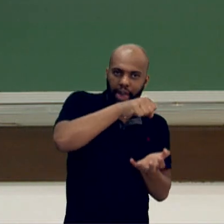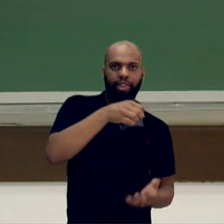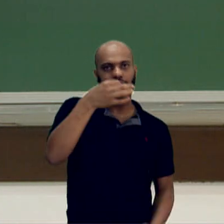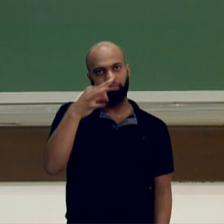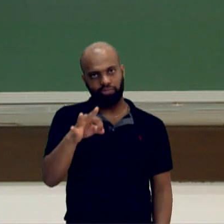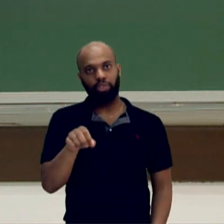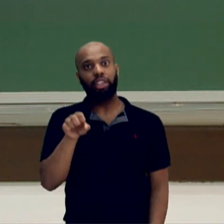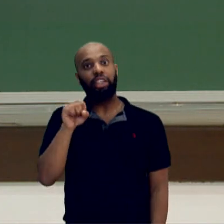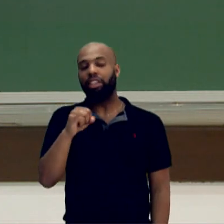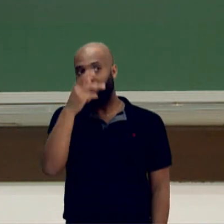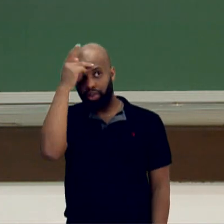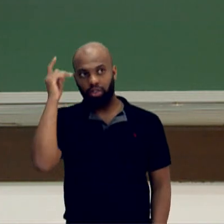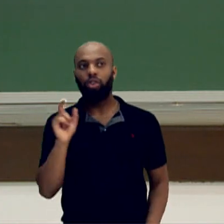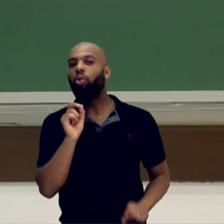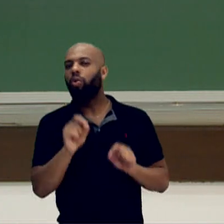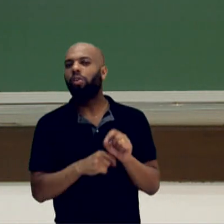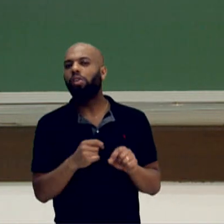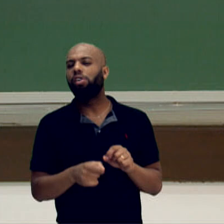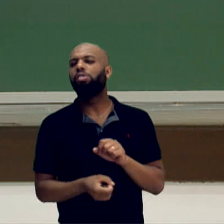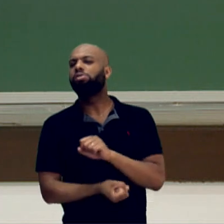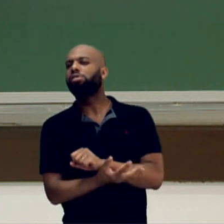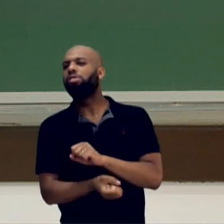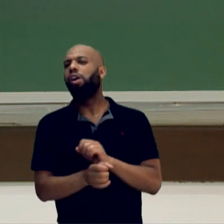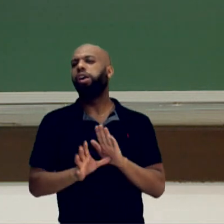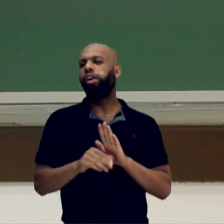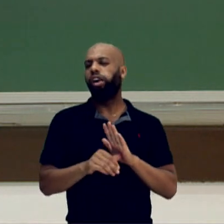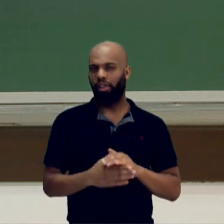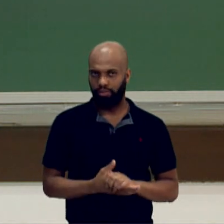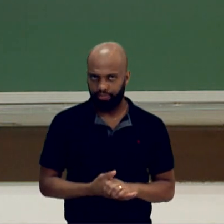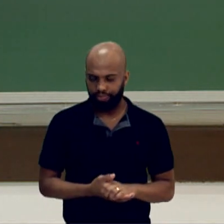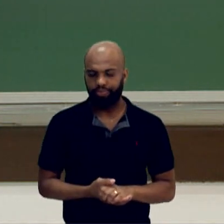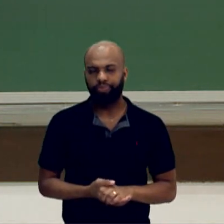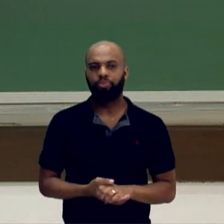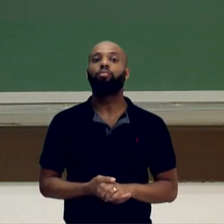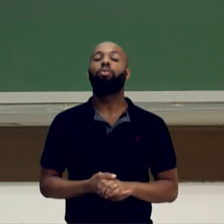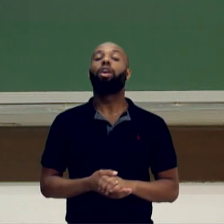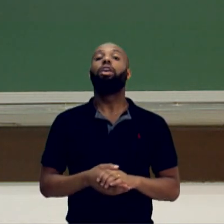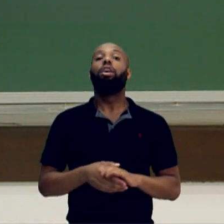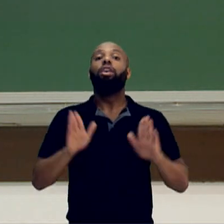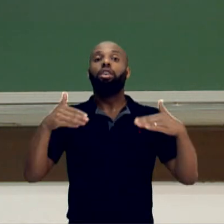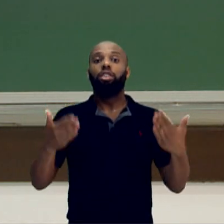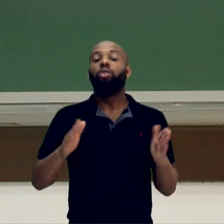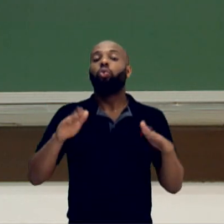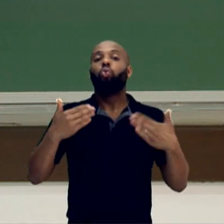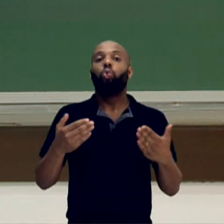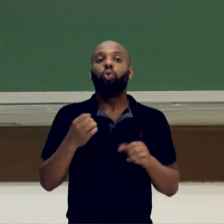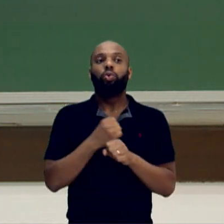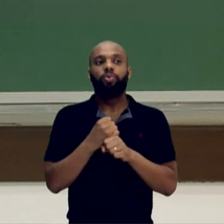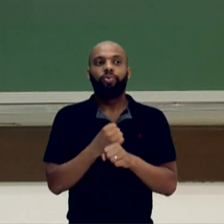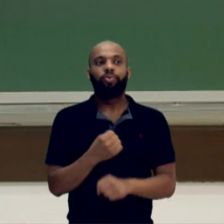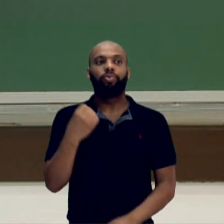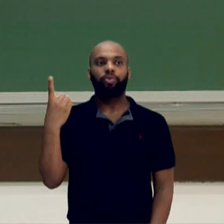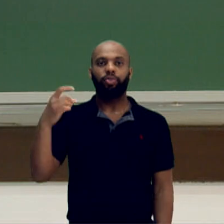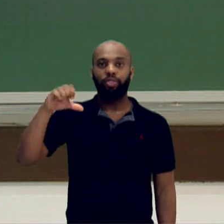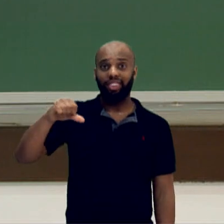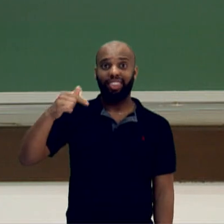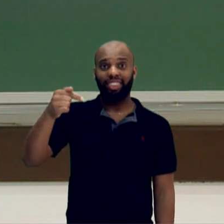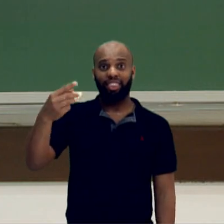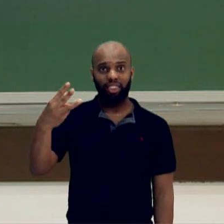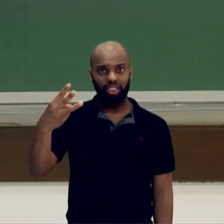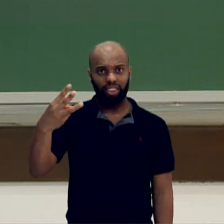agora eu já estou entendendo, professora, por que tem medidas, unidades de medidas que eu uso para coisas pequenas e tem